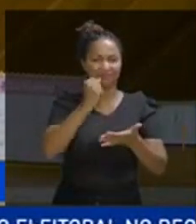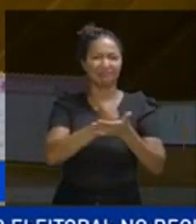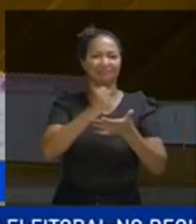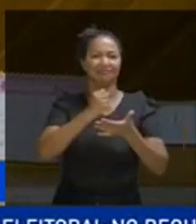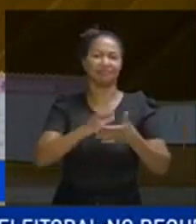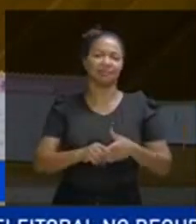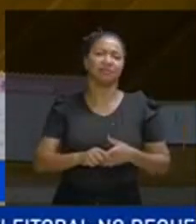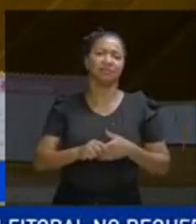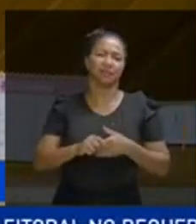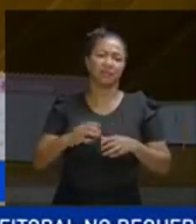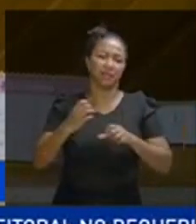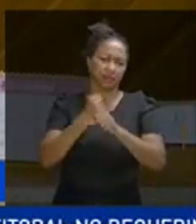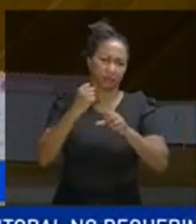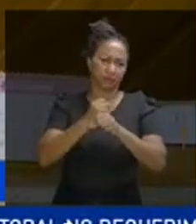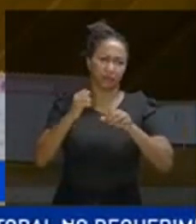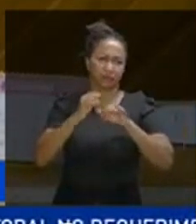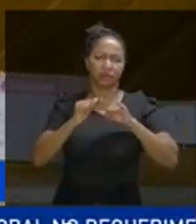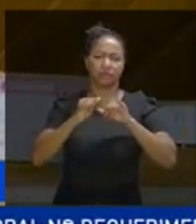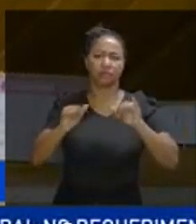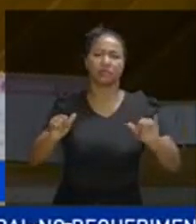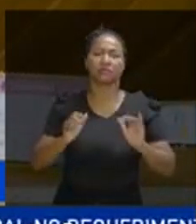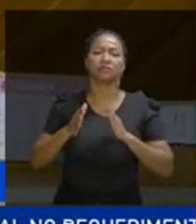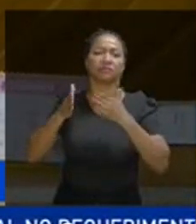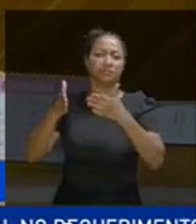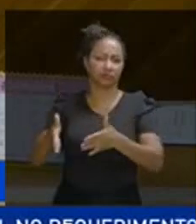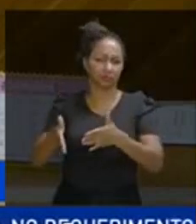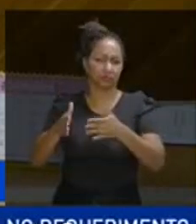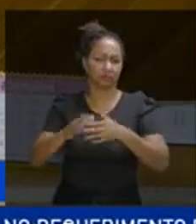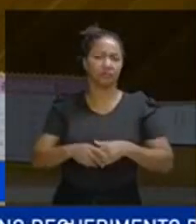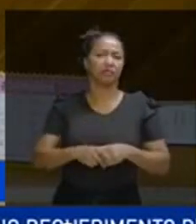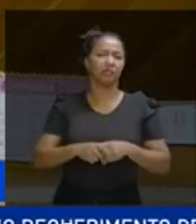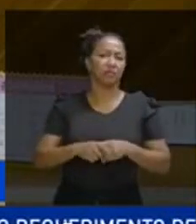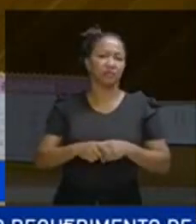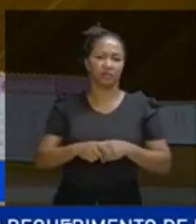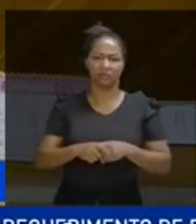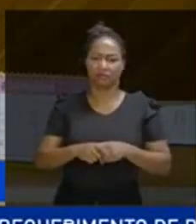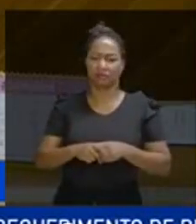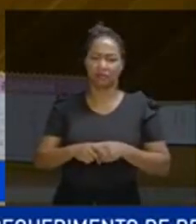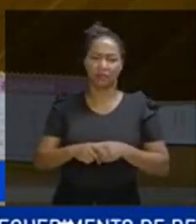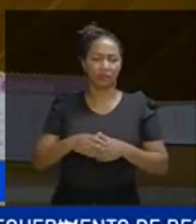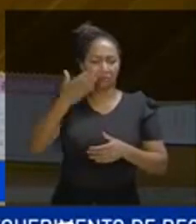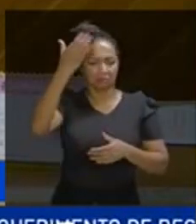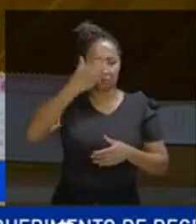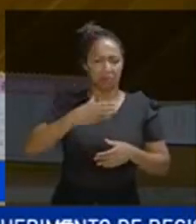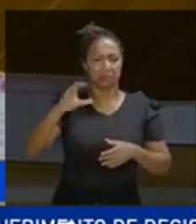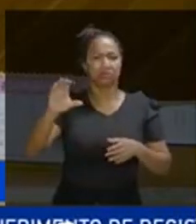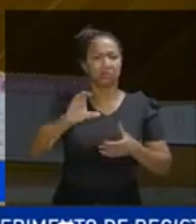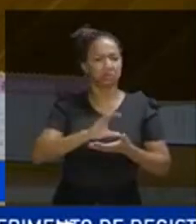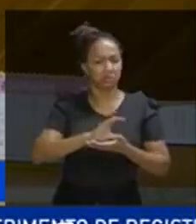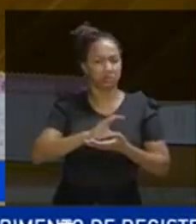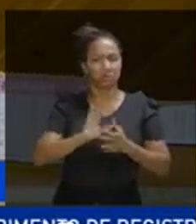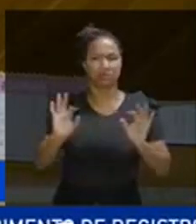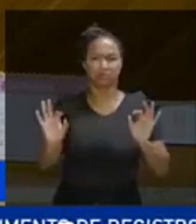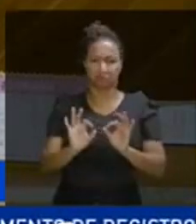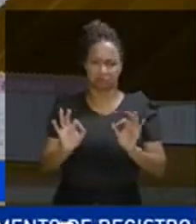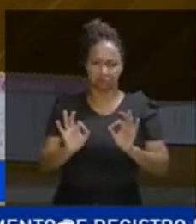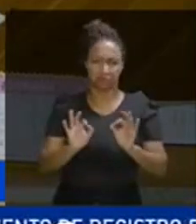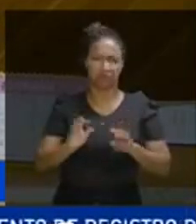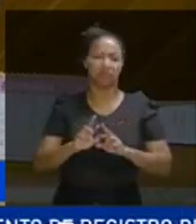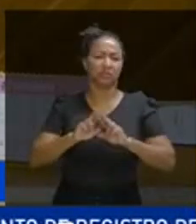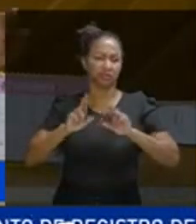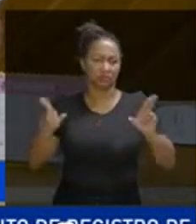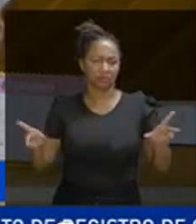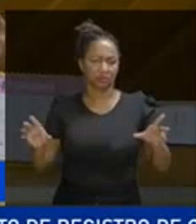contas de campanha. Entretanto, no caso específico do embargante, julgou-se como não prestadas. Então, é uma situação bem diferente.